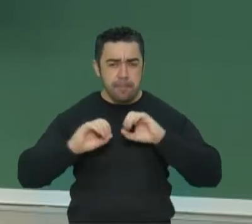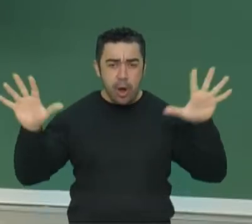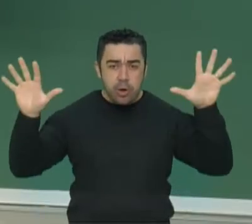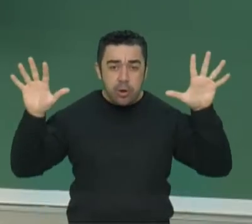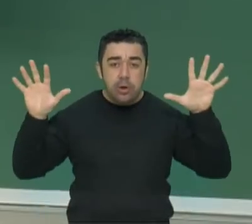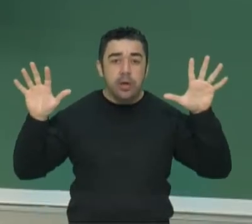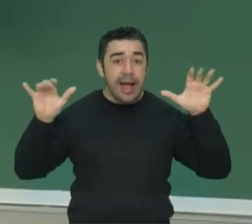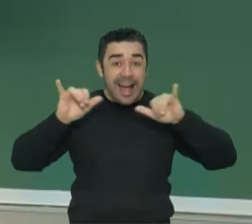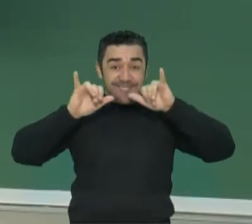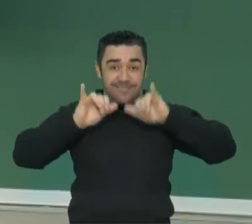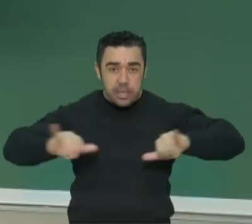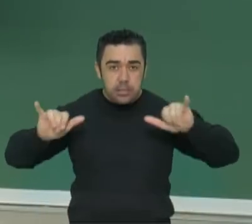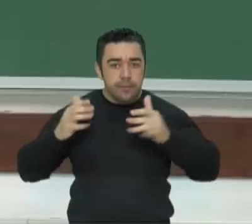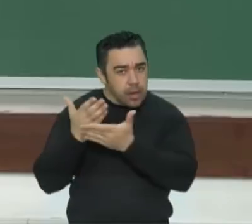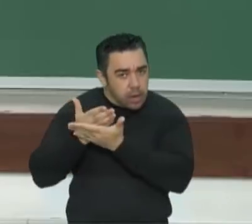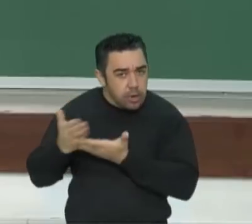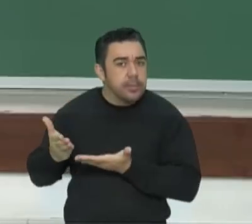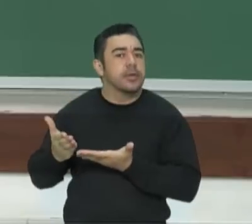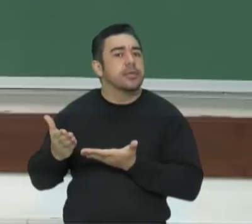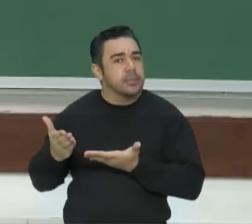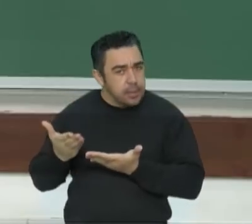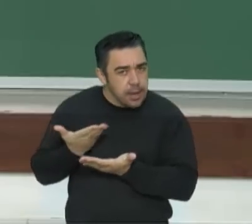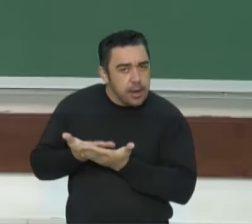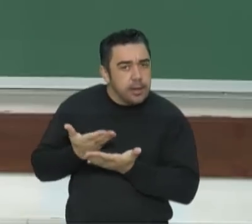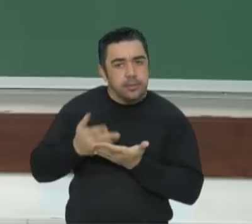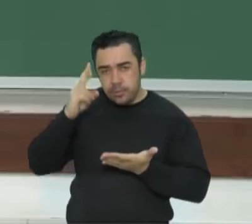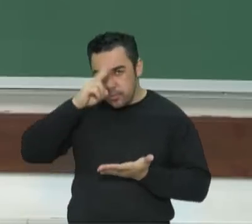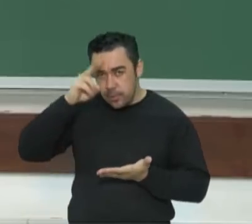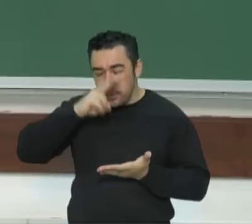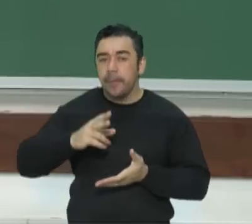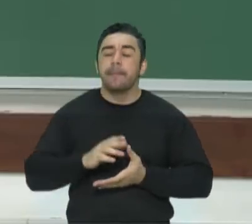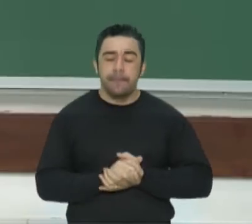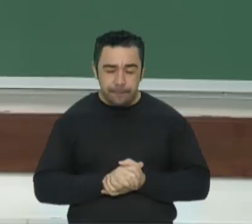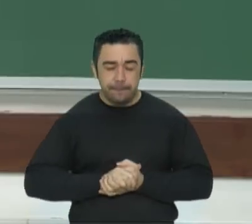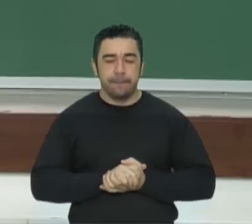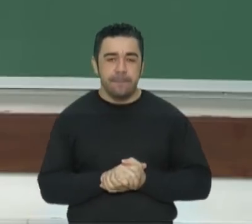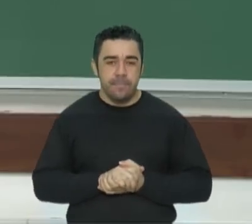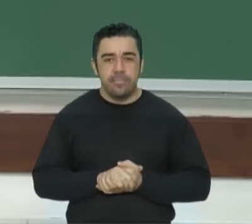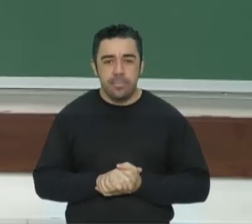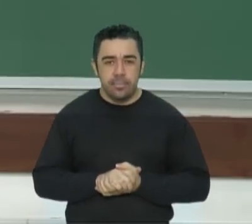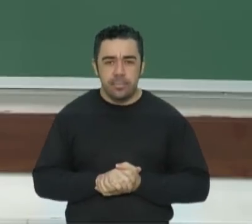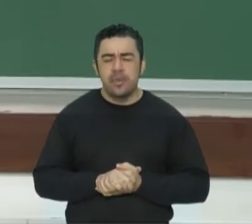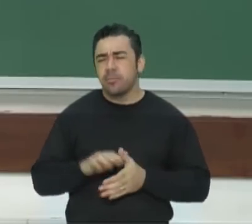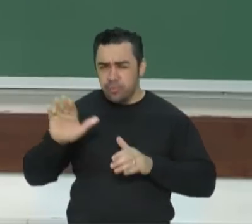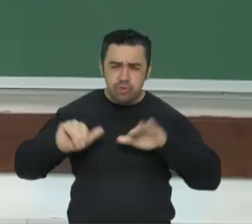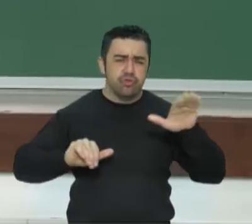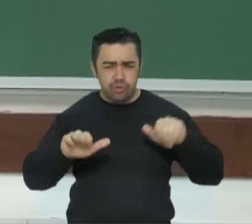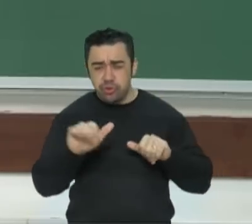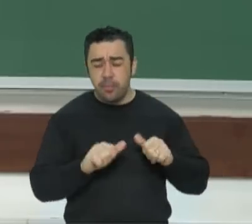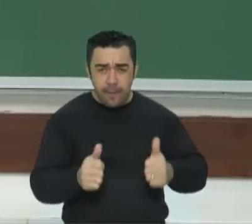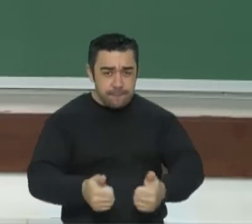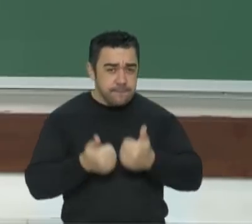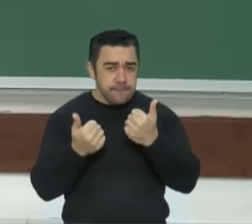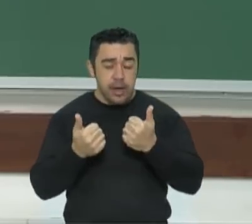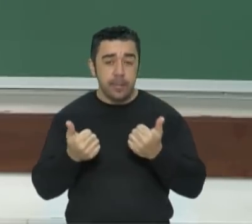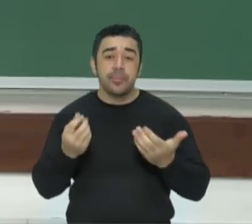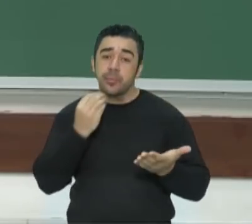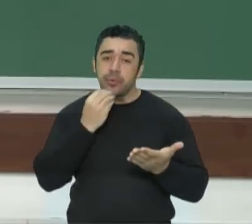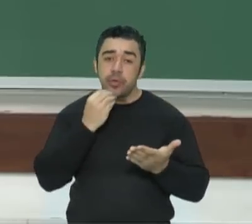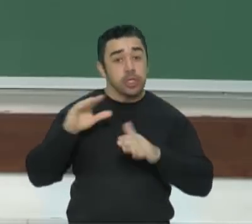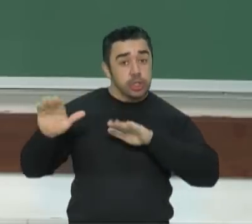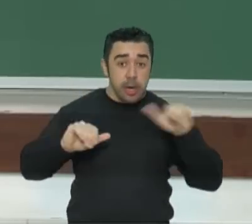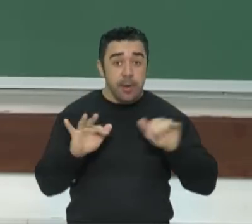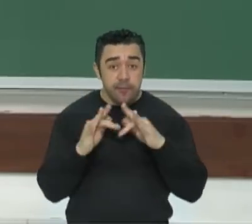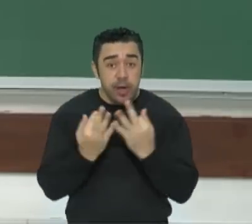mundo. Avisa, porque começou a aula de História. Boa, chama todo mundo para vir junto. Chama a